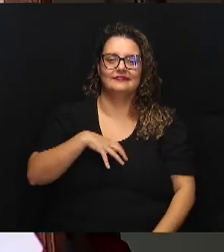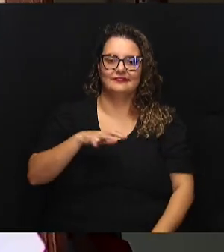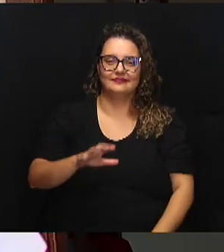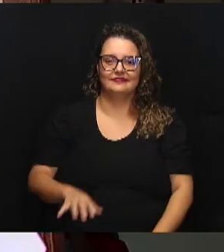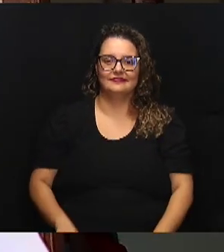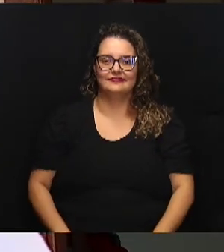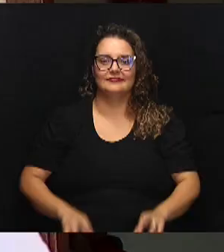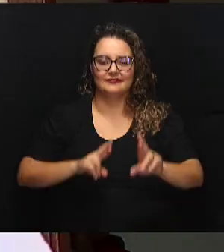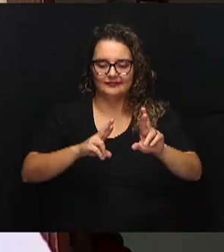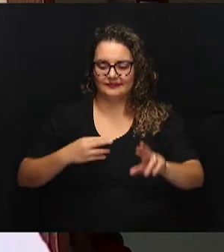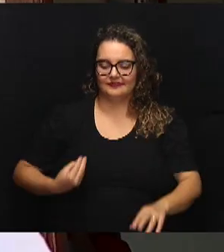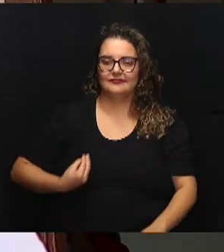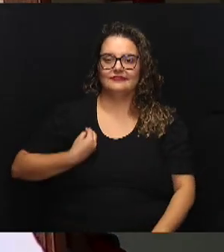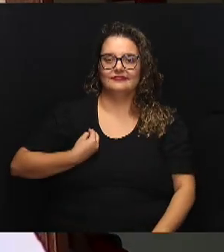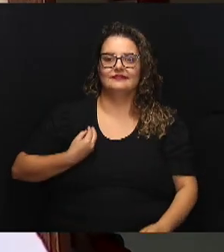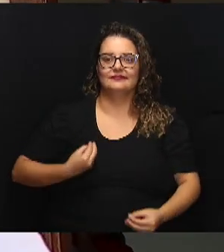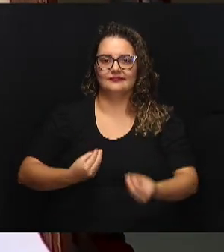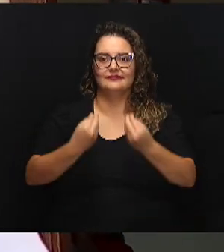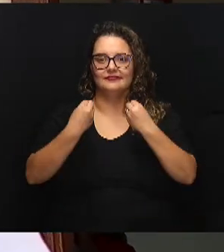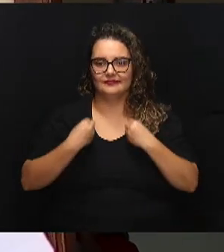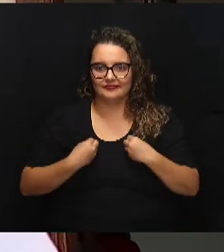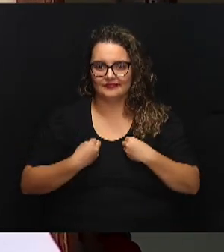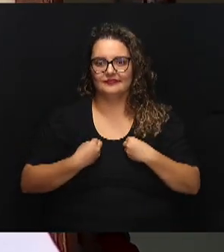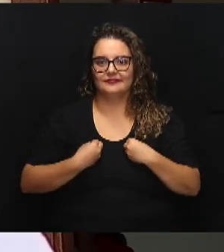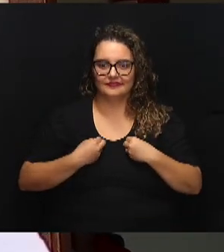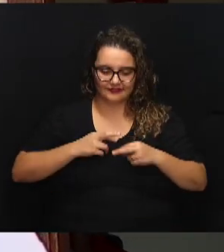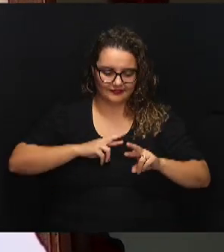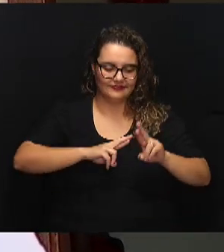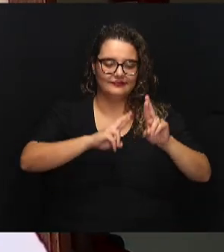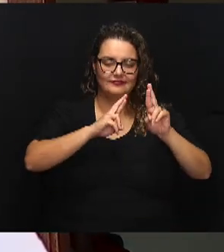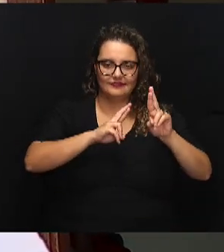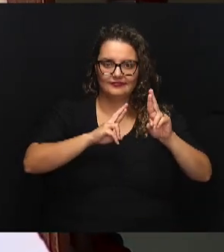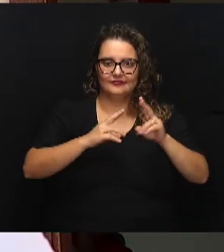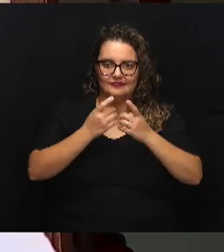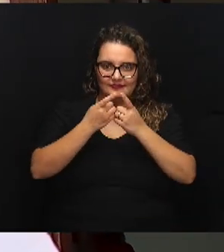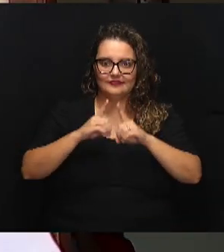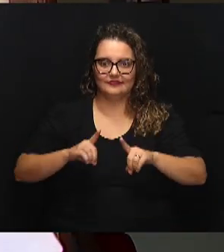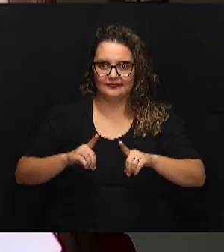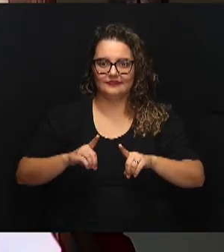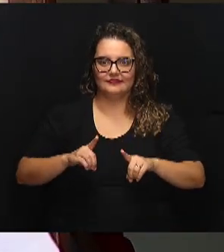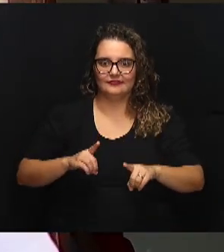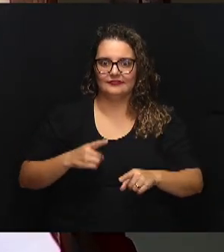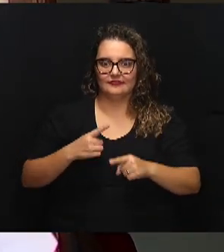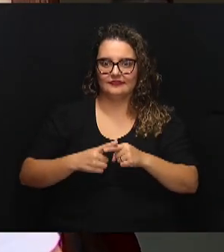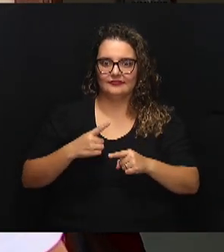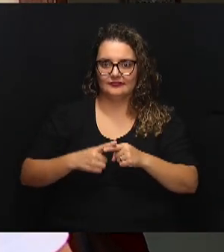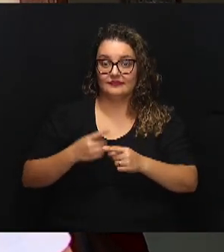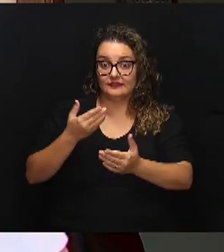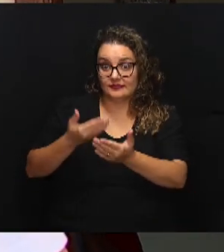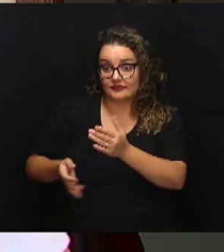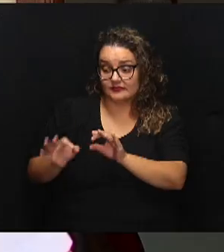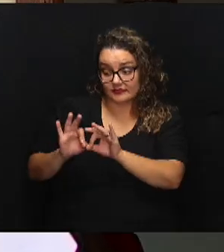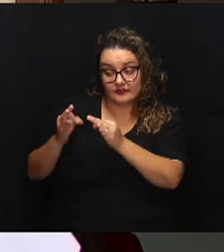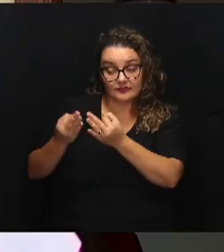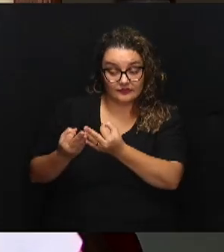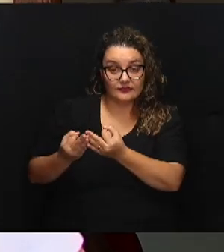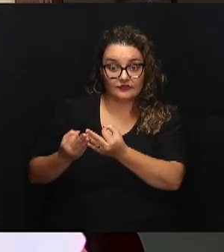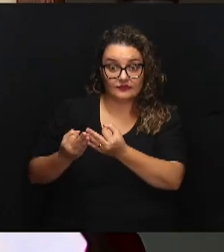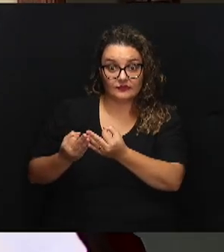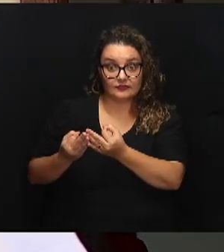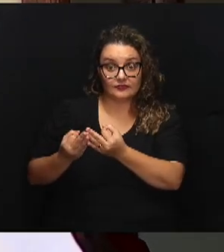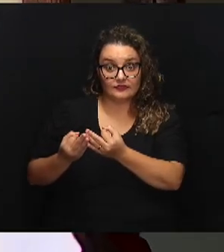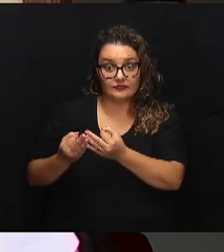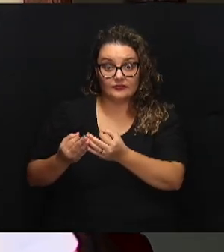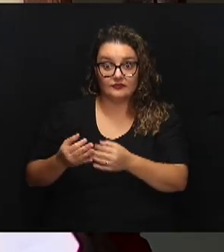Esperança e Vida me trouxe a esperança e a dignidade. Porque além de eu ter perdido a minha família, né, estar ausente do